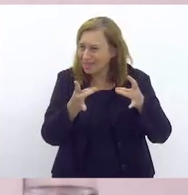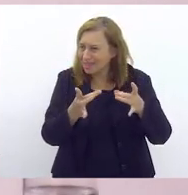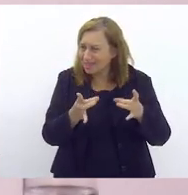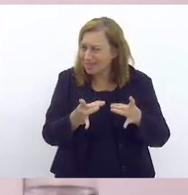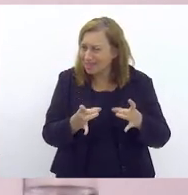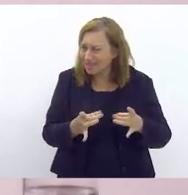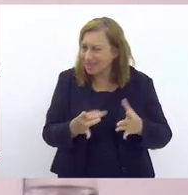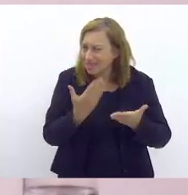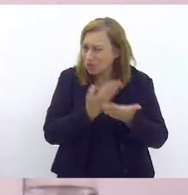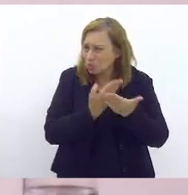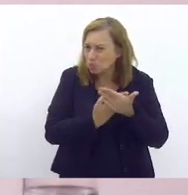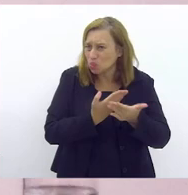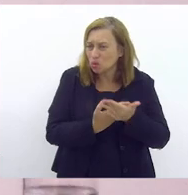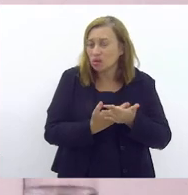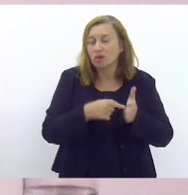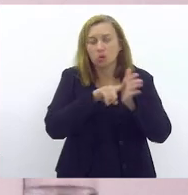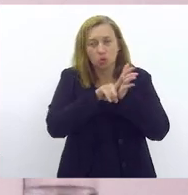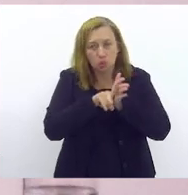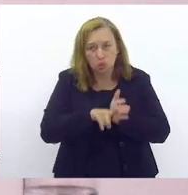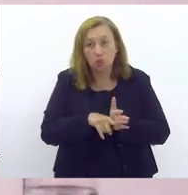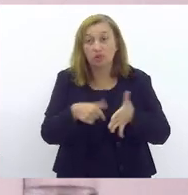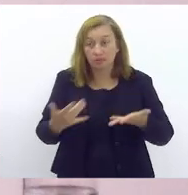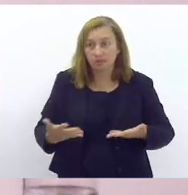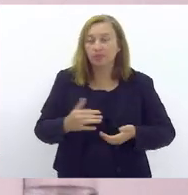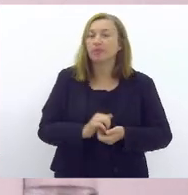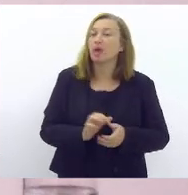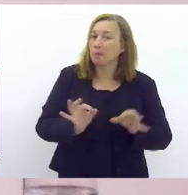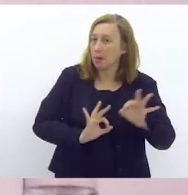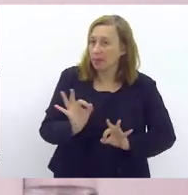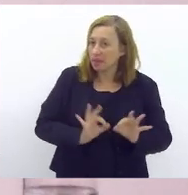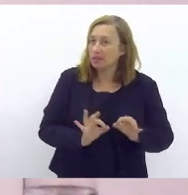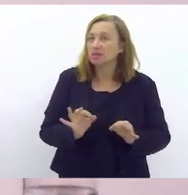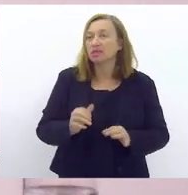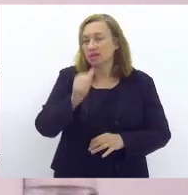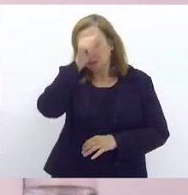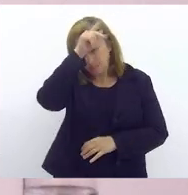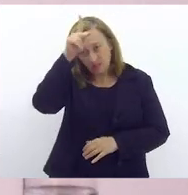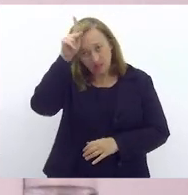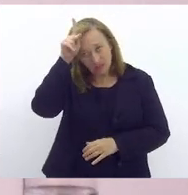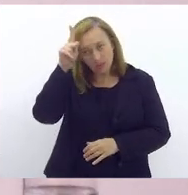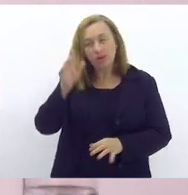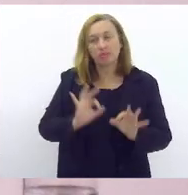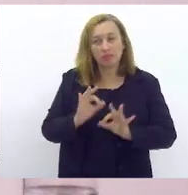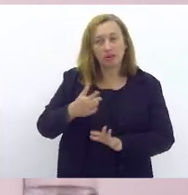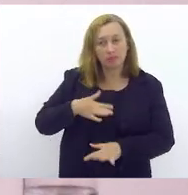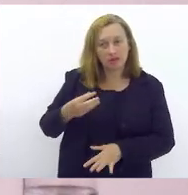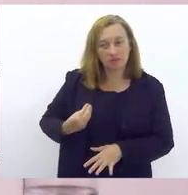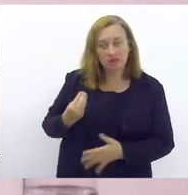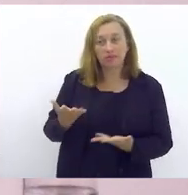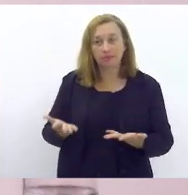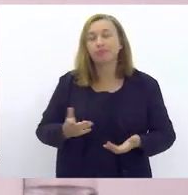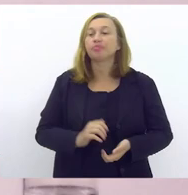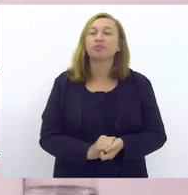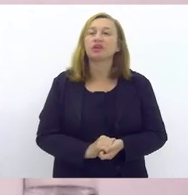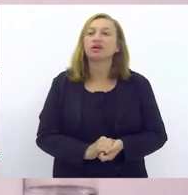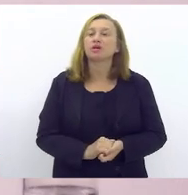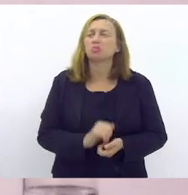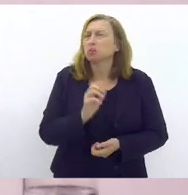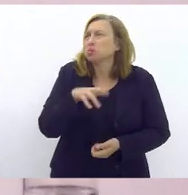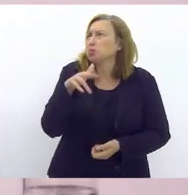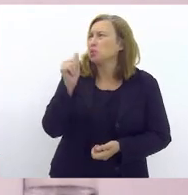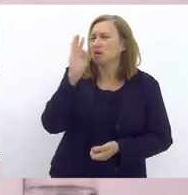muito estudo, de muita pesquisa e de muita preparação, e a prefeitura me preparou para isso. E nunca